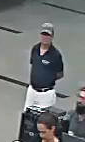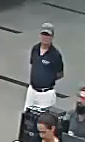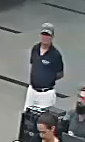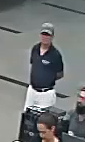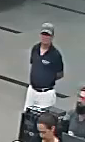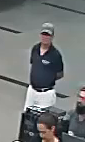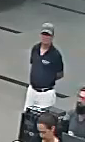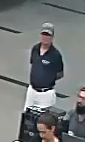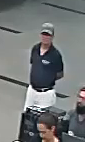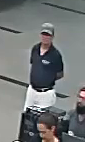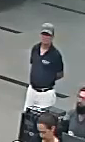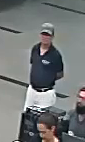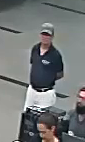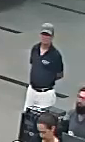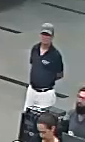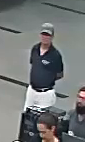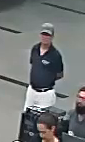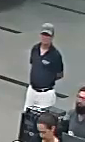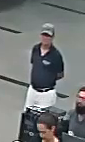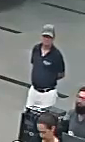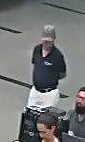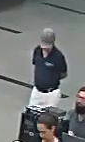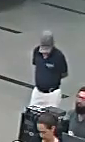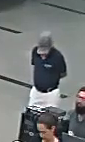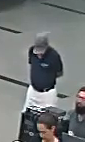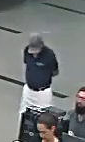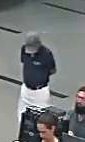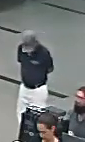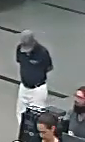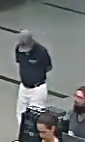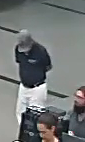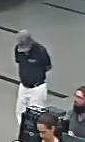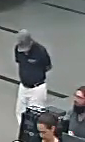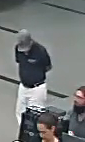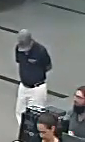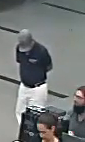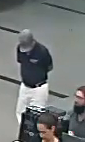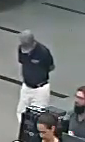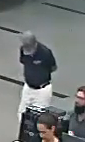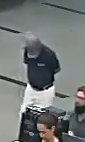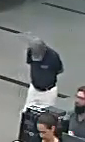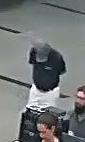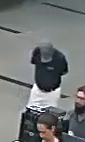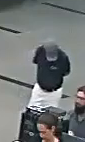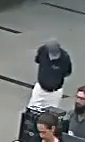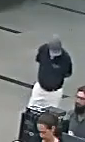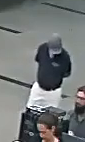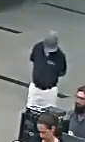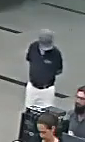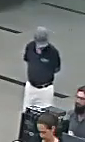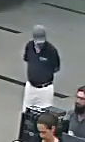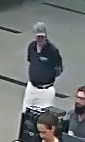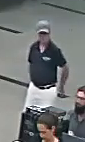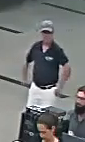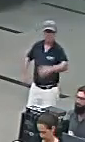suspensa eu acho não viu direito a súmula do STJ S tem isso